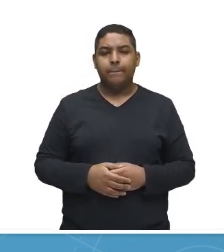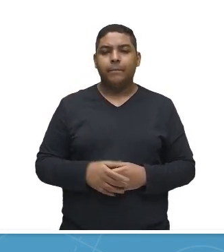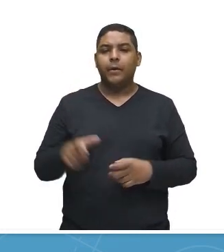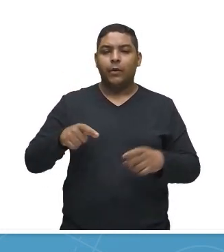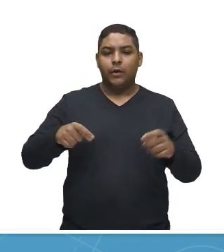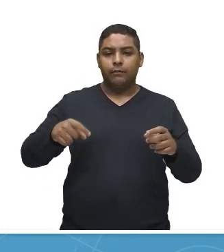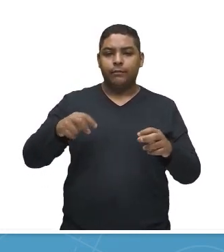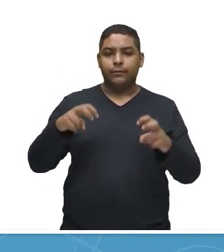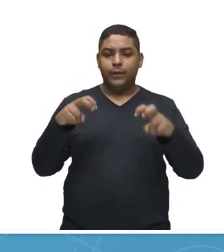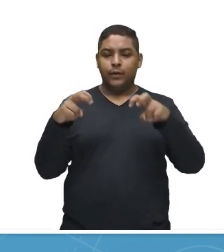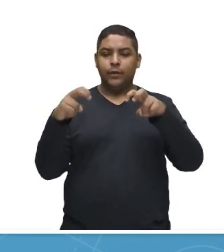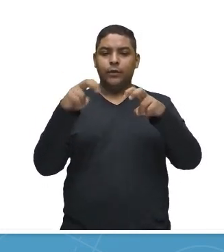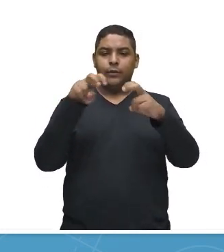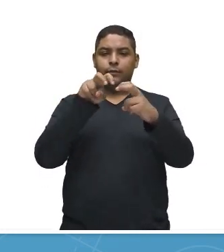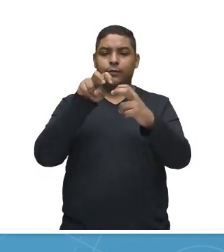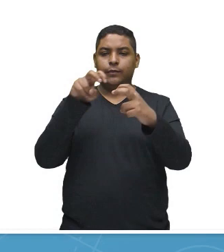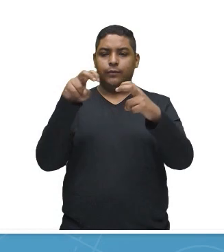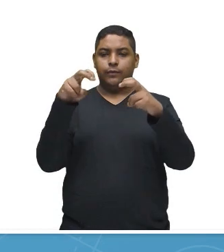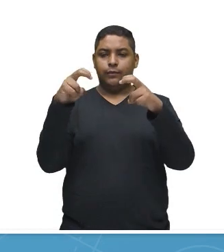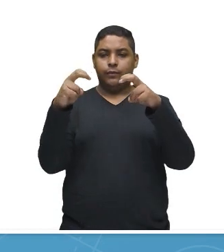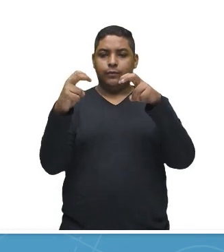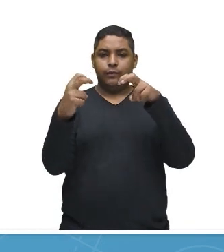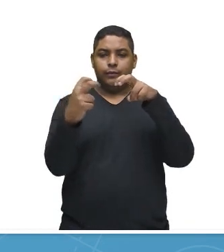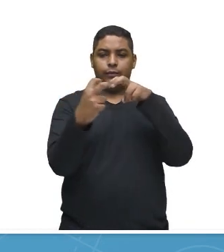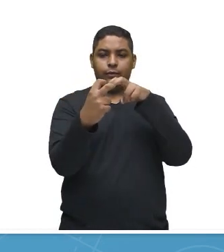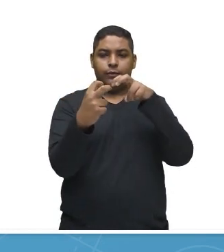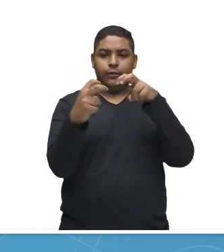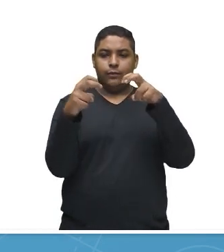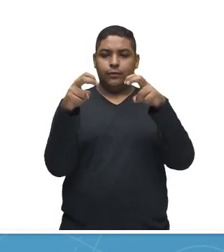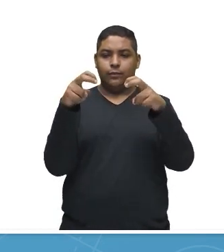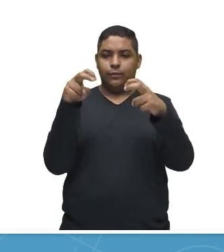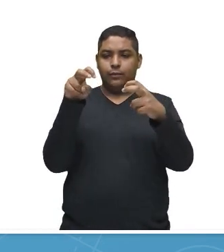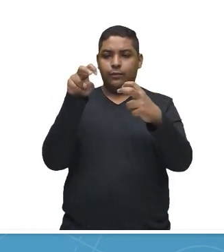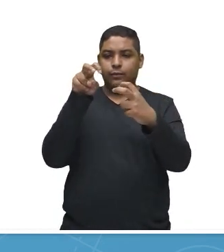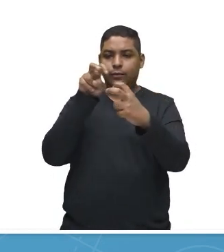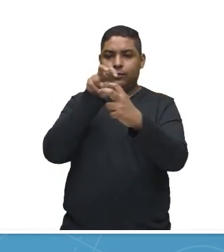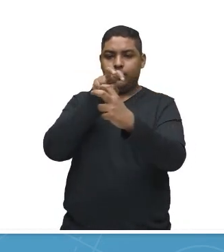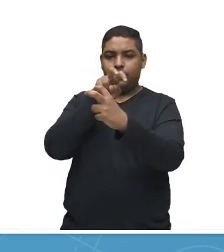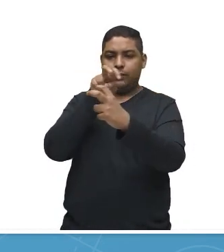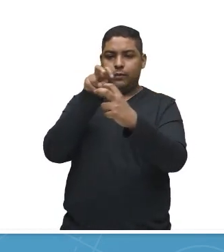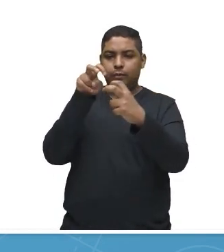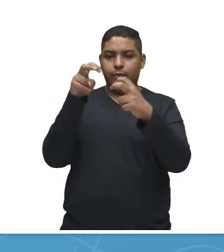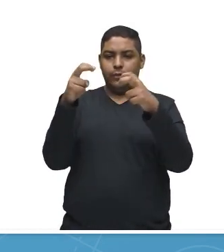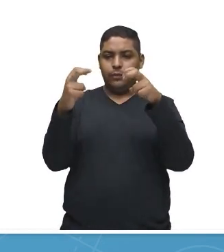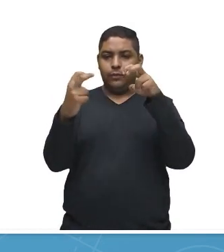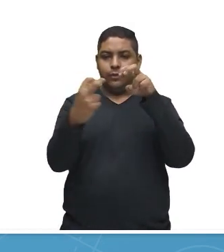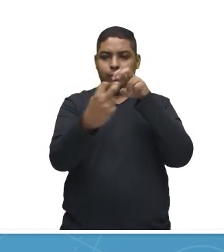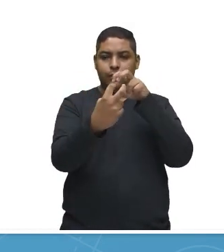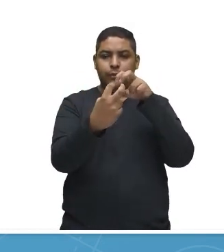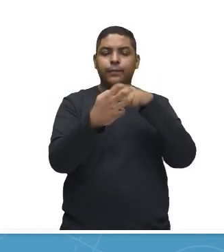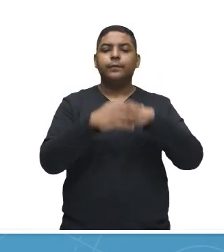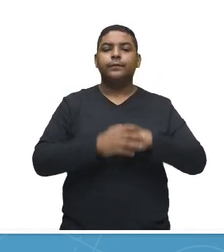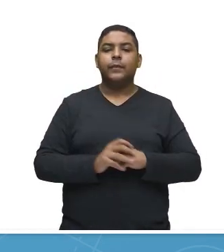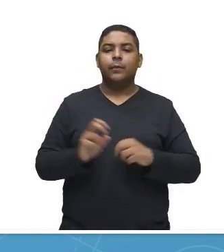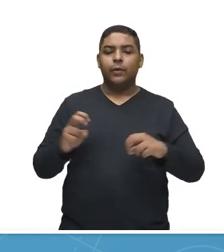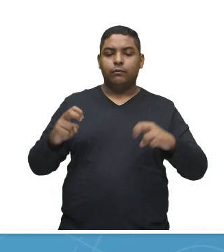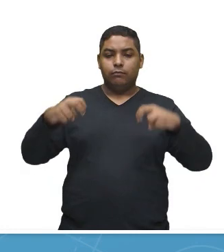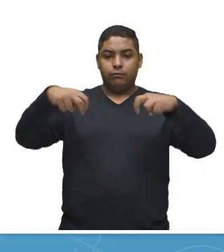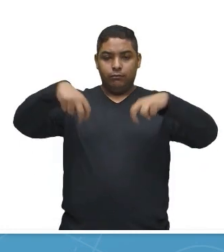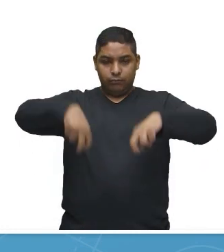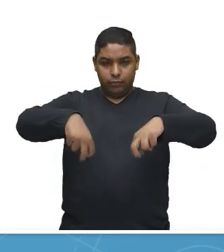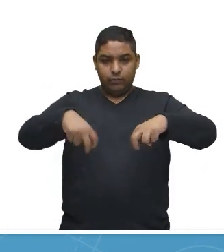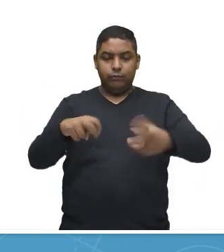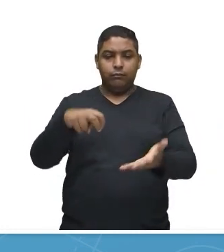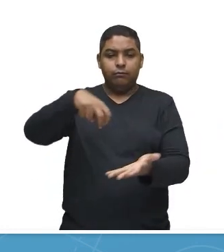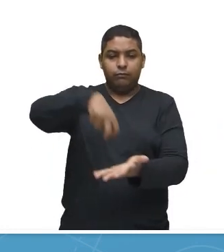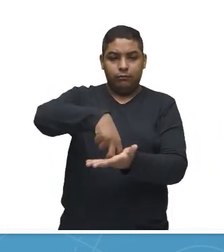se encarando, né, fixando um olhar no outro. Depois eles se ajoelham,